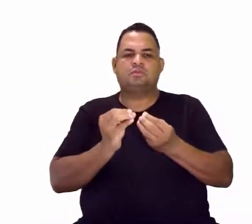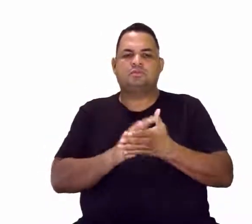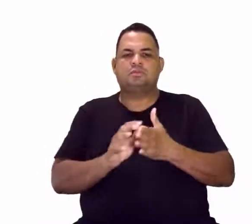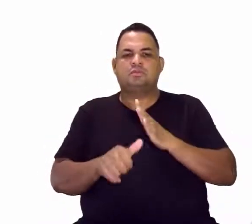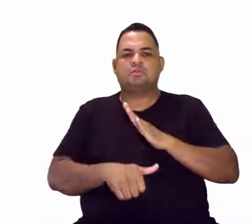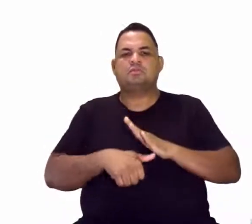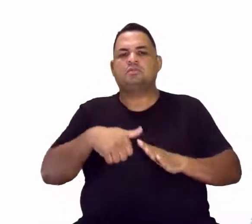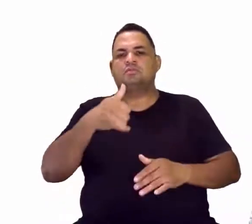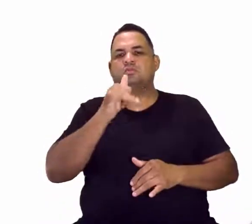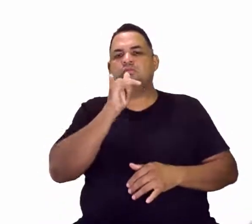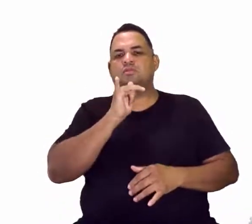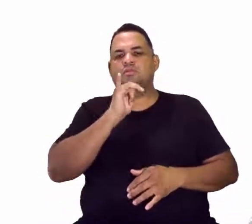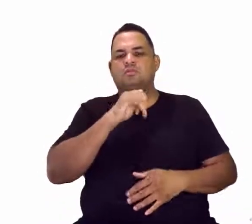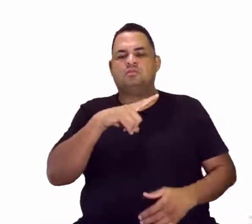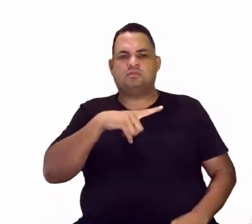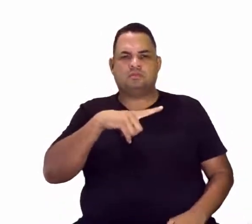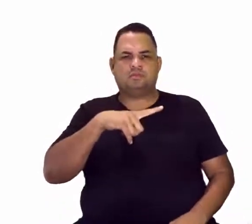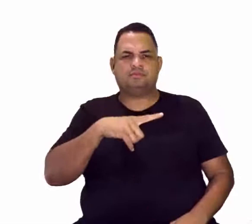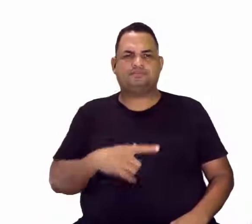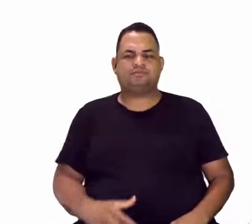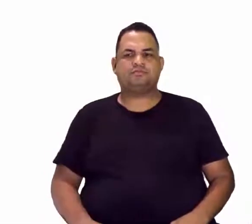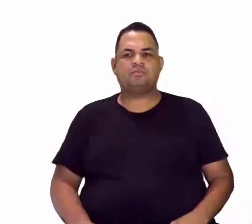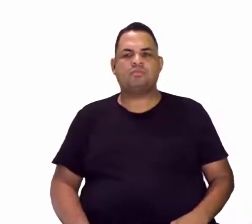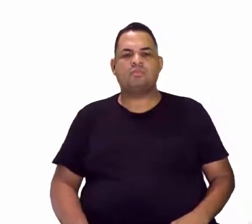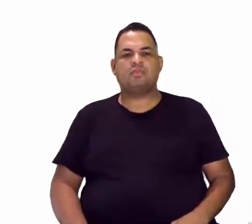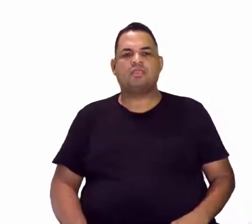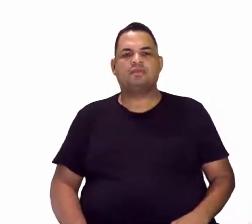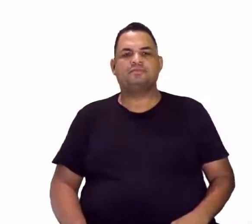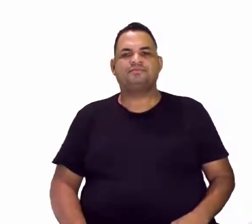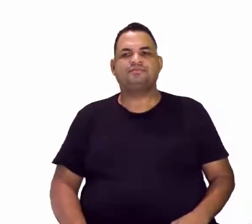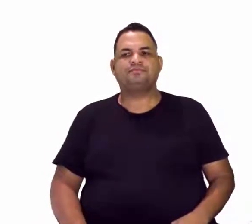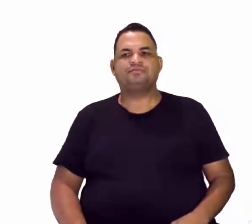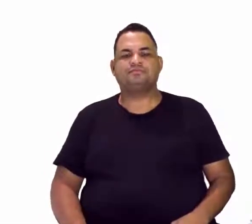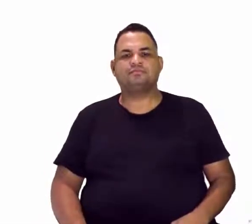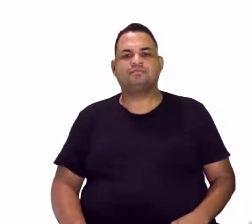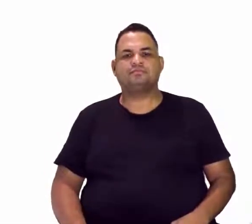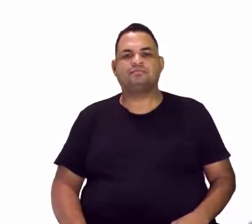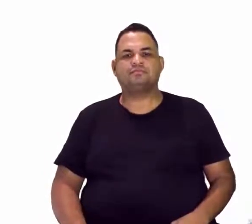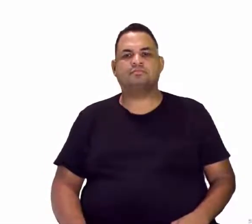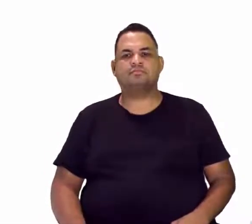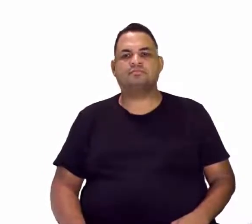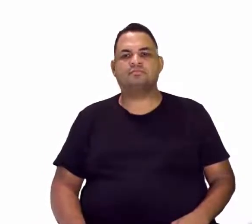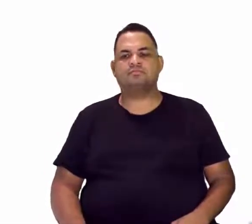exemplo, novamente, nós temos aqui o que nós chamamos de